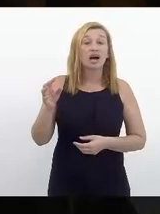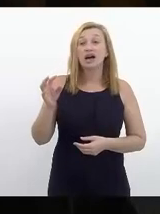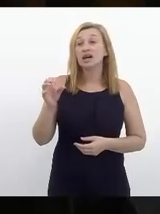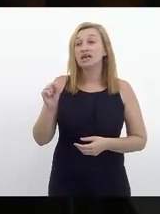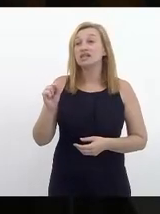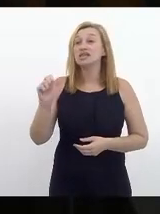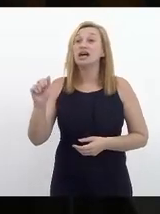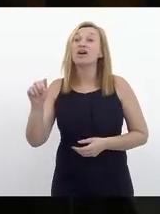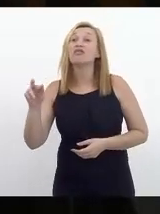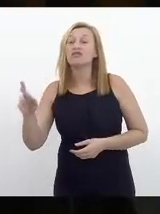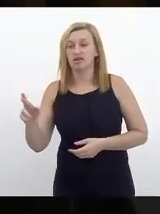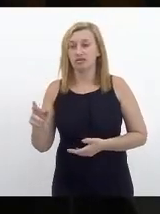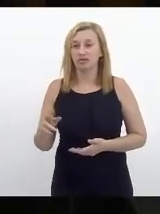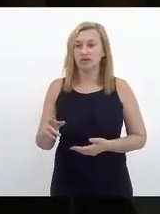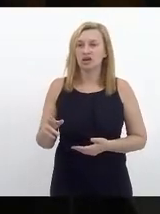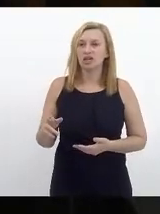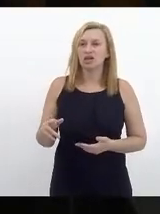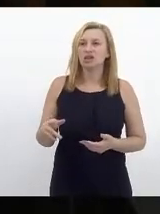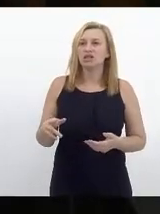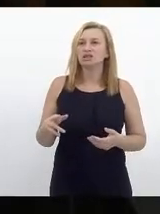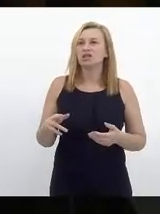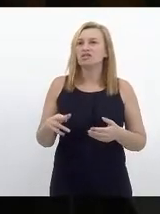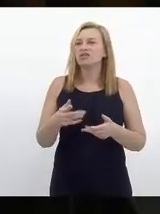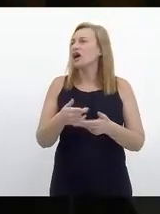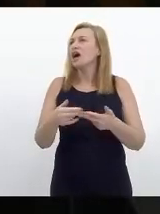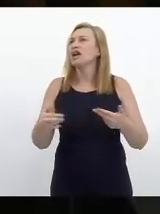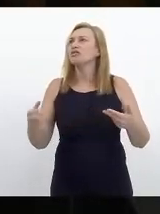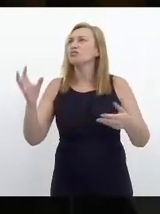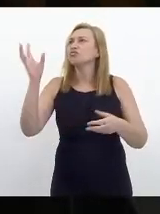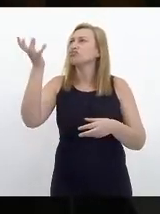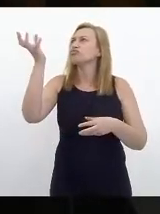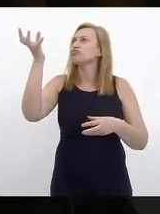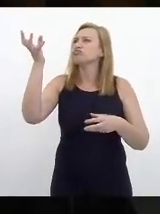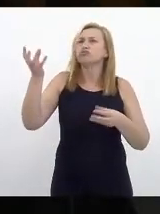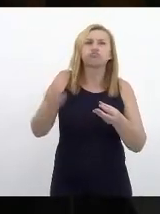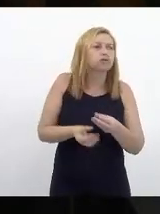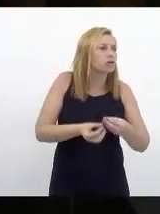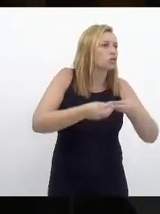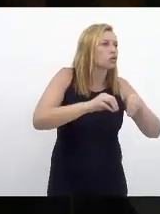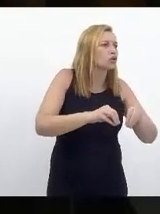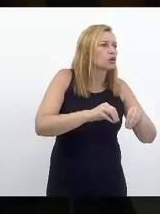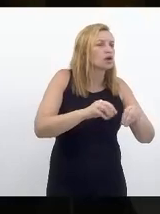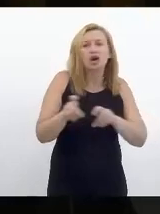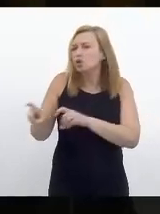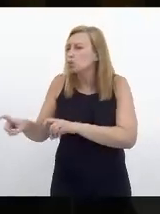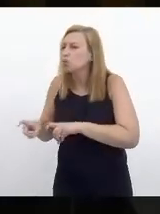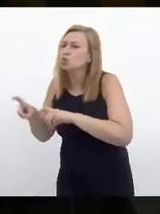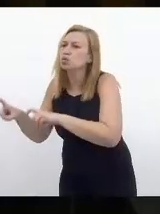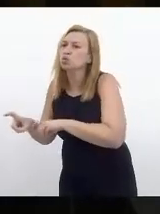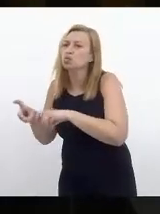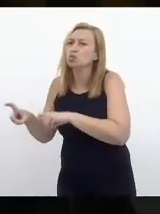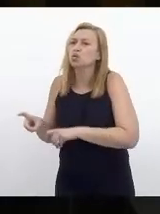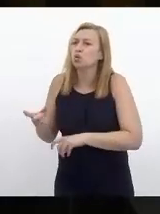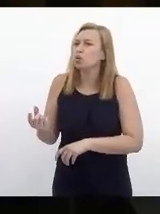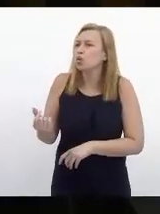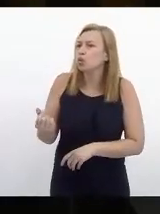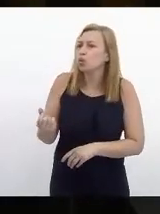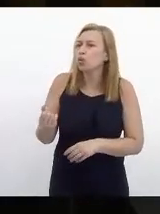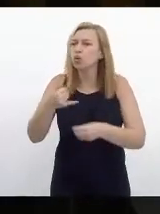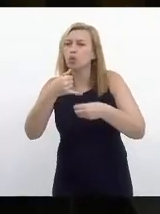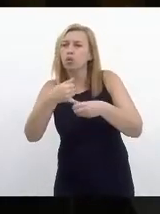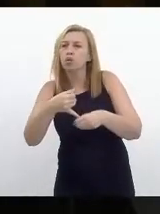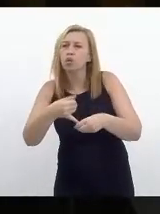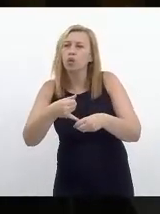Ah, houve muitos fenômenos climáticos que prejudicou a agricultura, o preço do